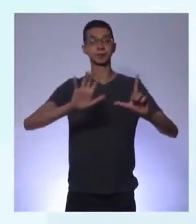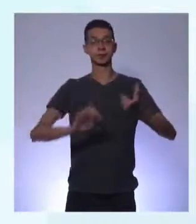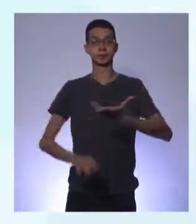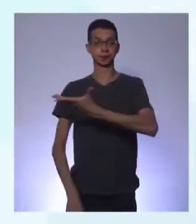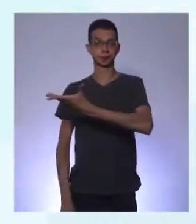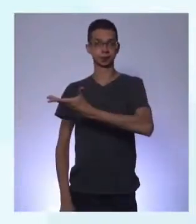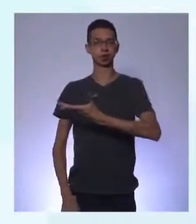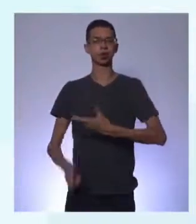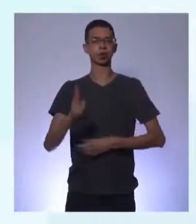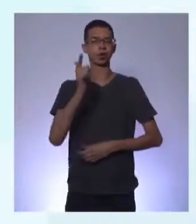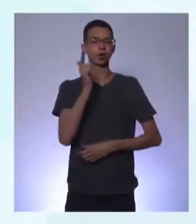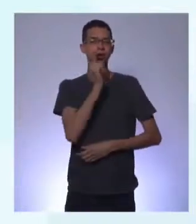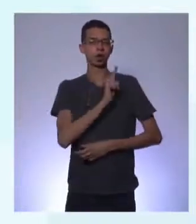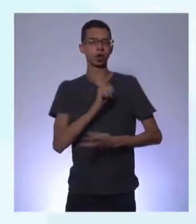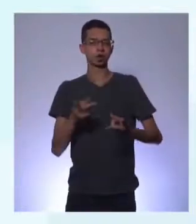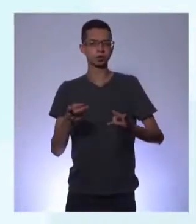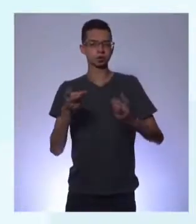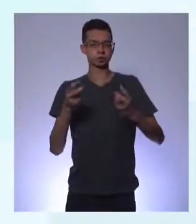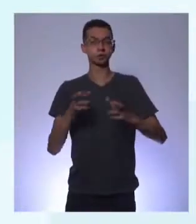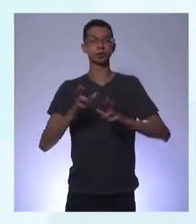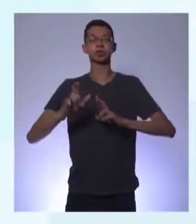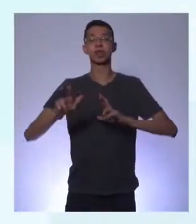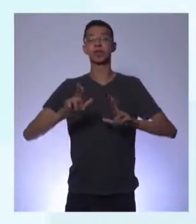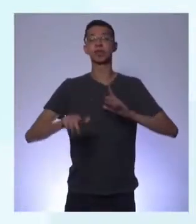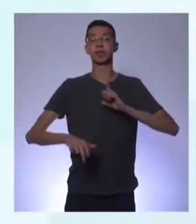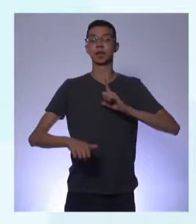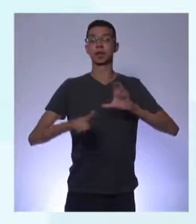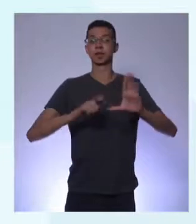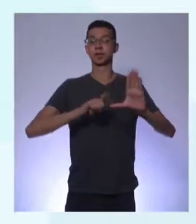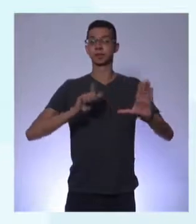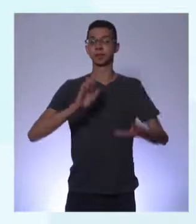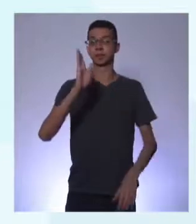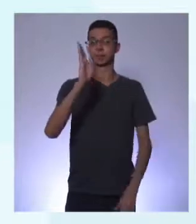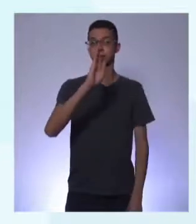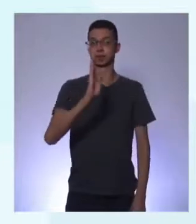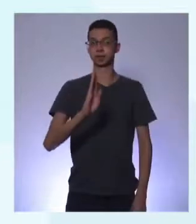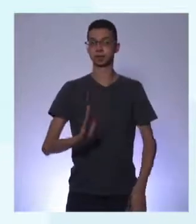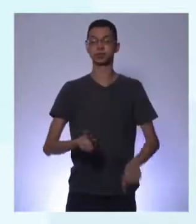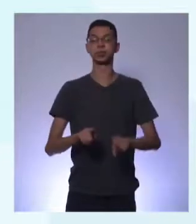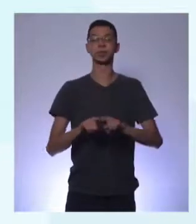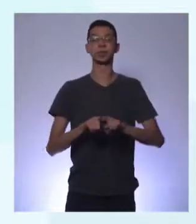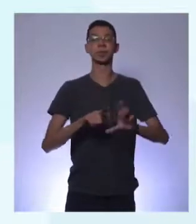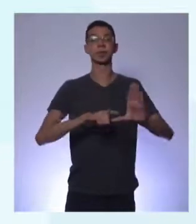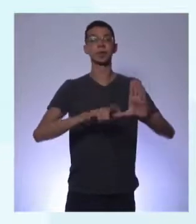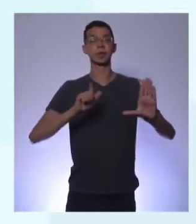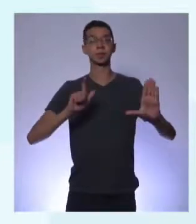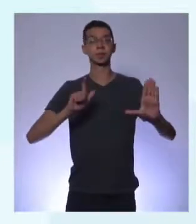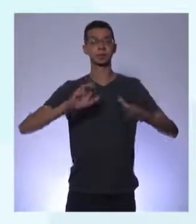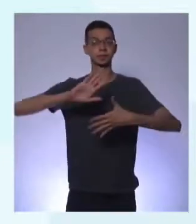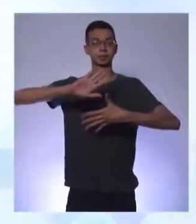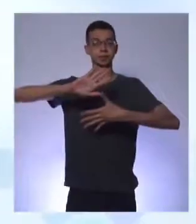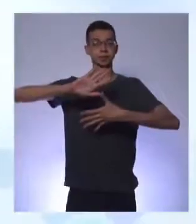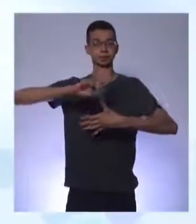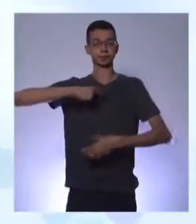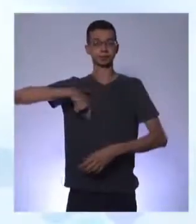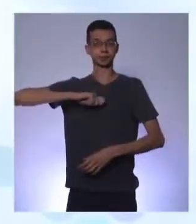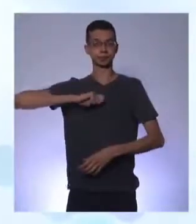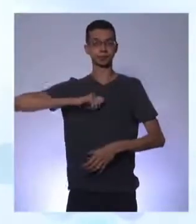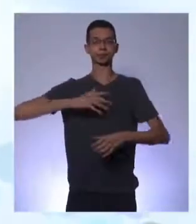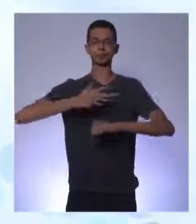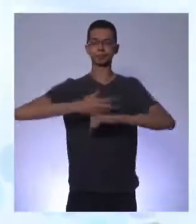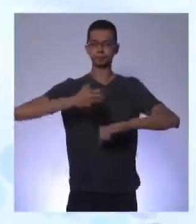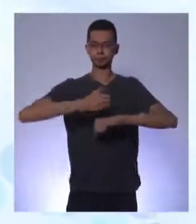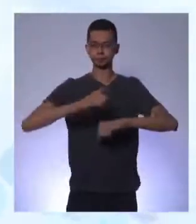consegue identificar as diferenças entre a independência do Brasil e as independências da América Espanhola? Nós